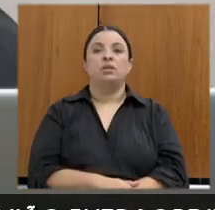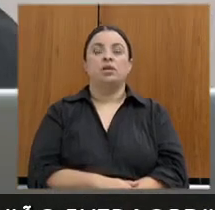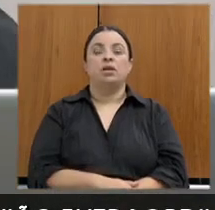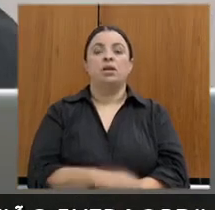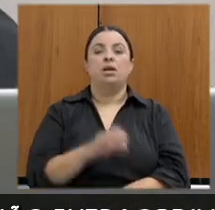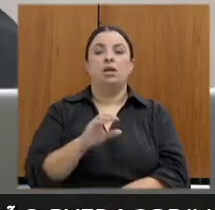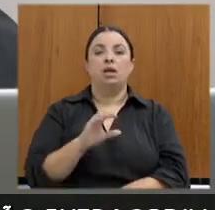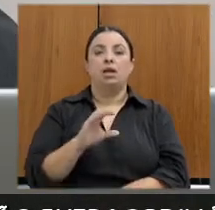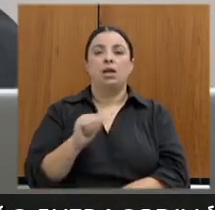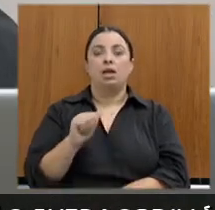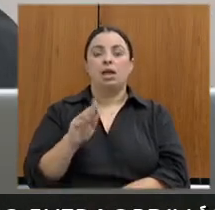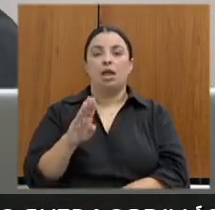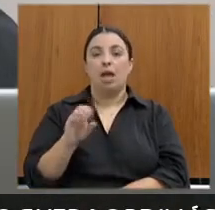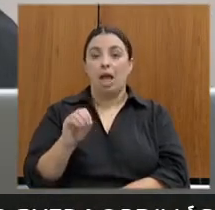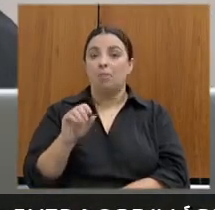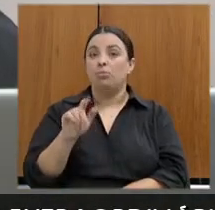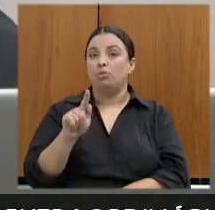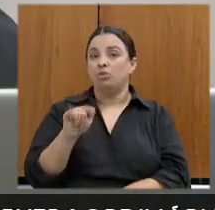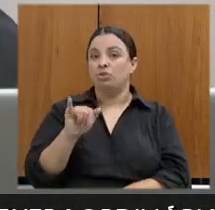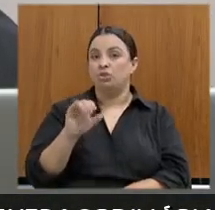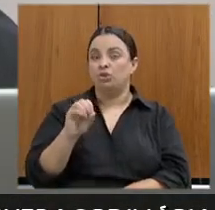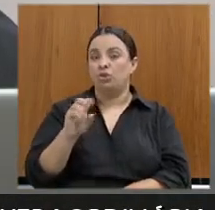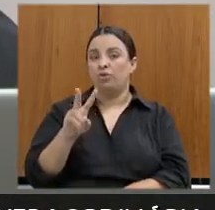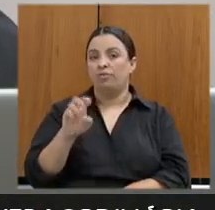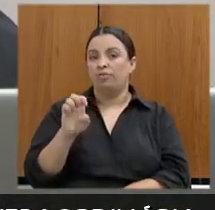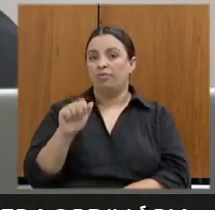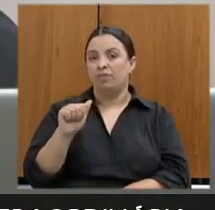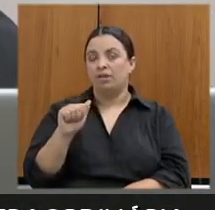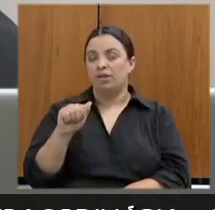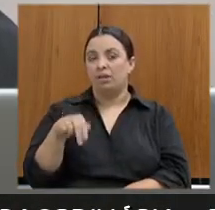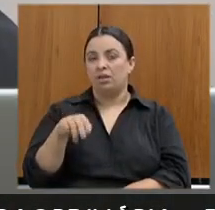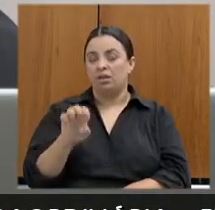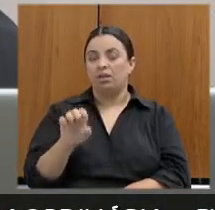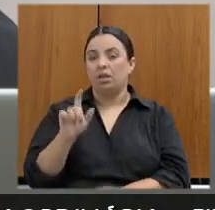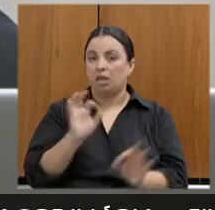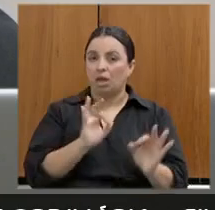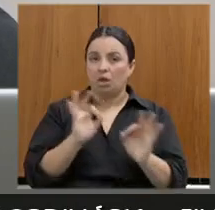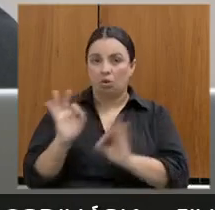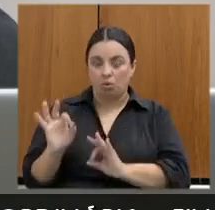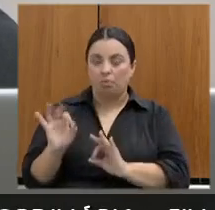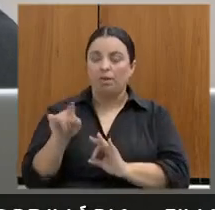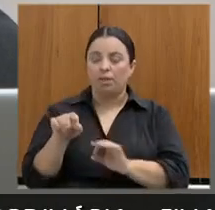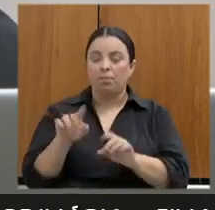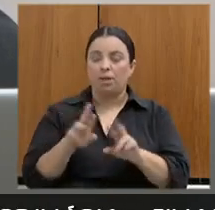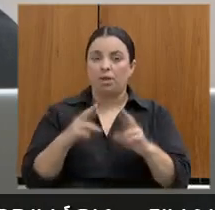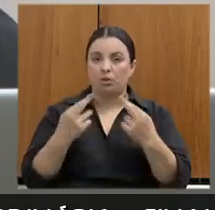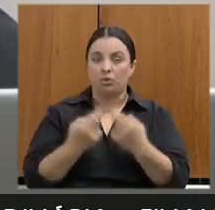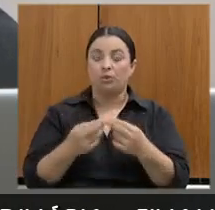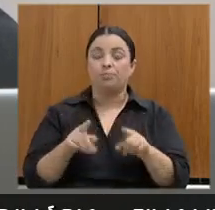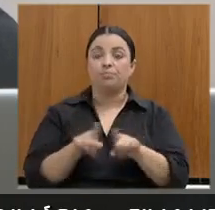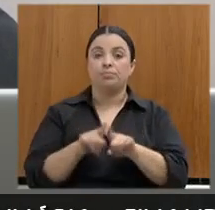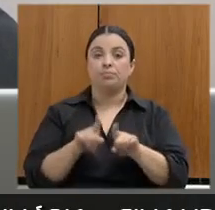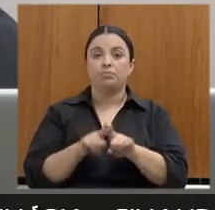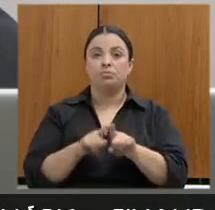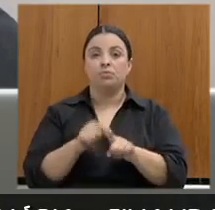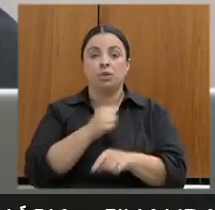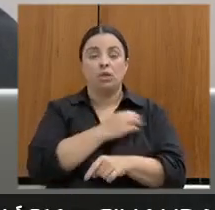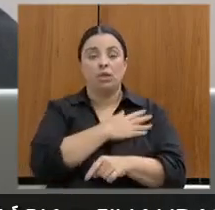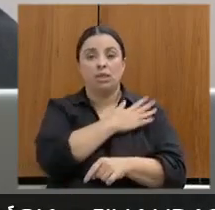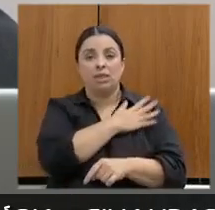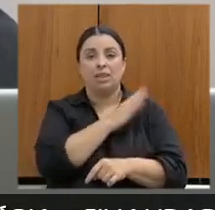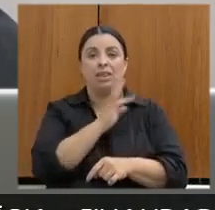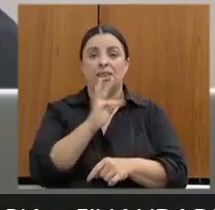a kbm Giovani Tadeu Barbosa dos Santos do Corpo de Bombeiros Militar de Minas Gerais do tenente-coronel BM